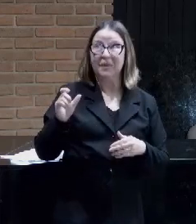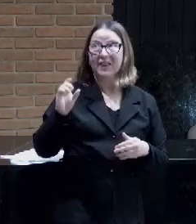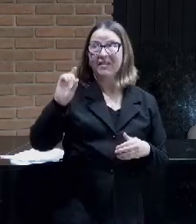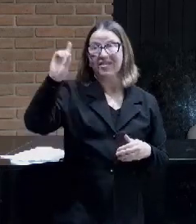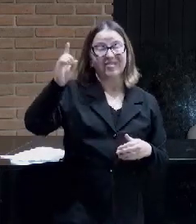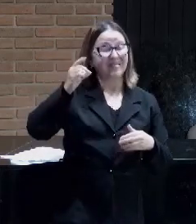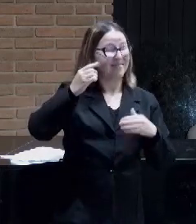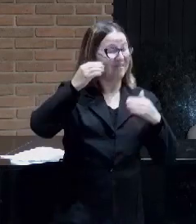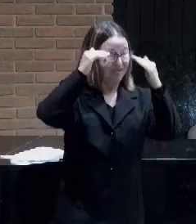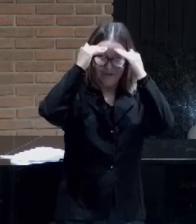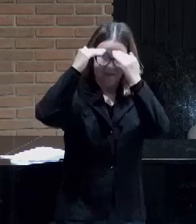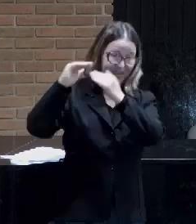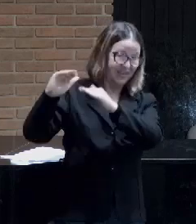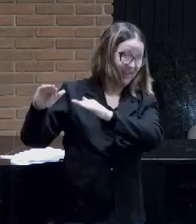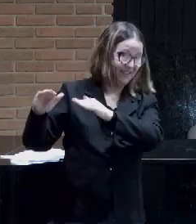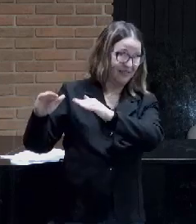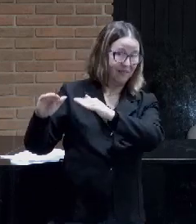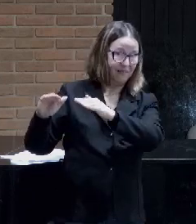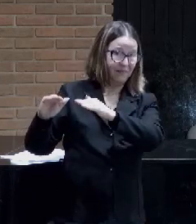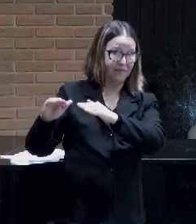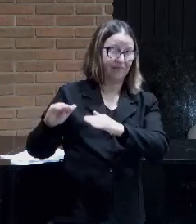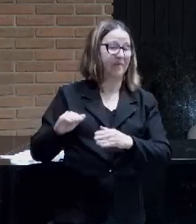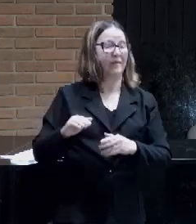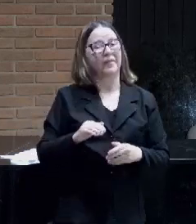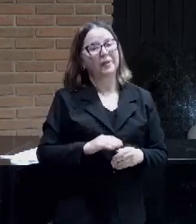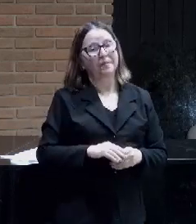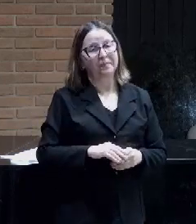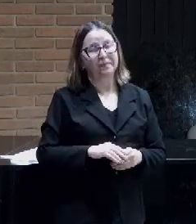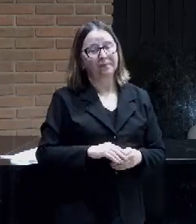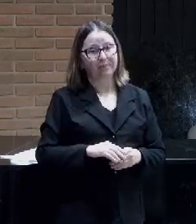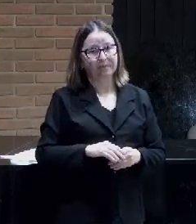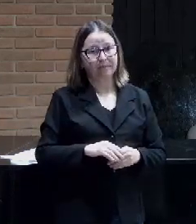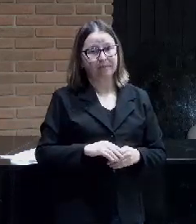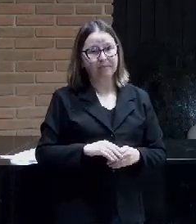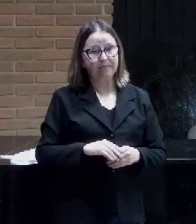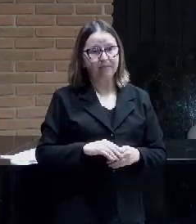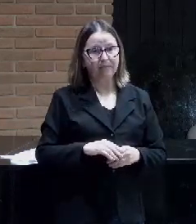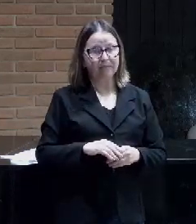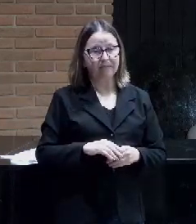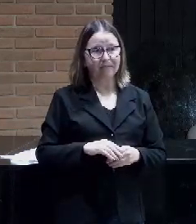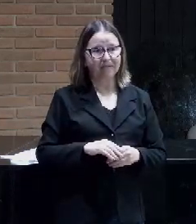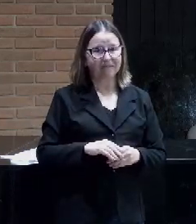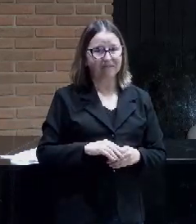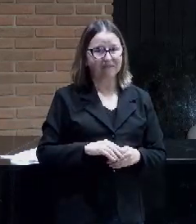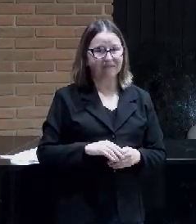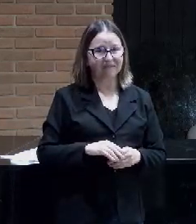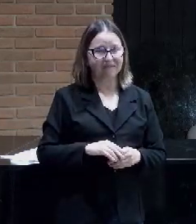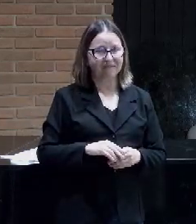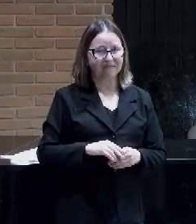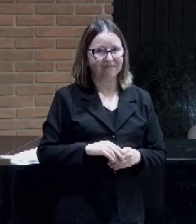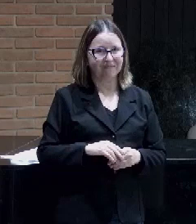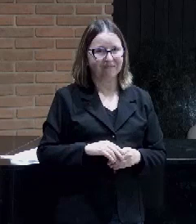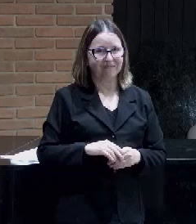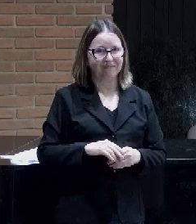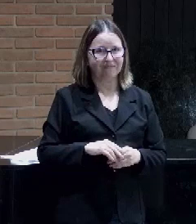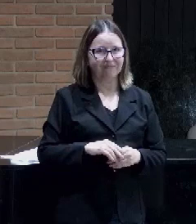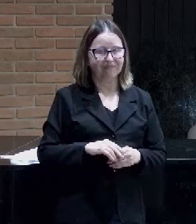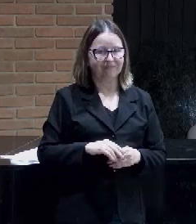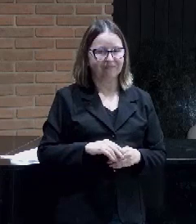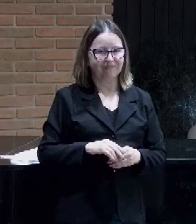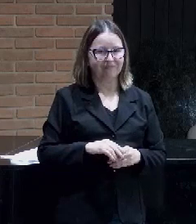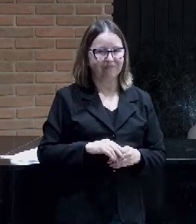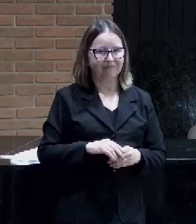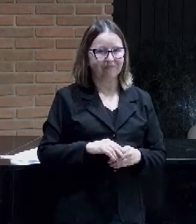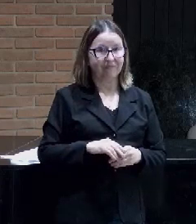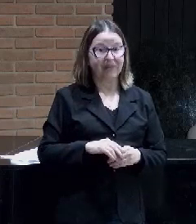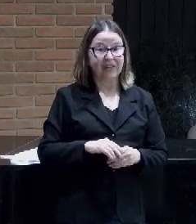gente prefere seguir o mundo do que seguir a Deus, igual Jonas fez. Aí os marinheiros decidem lançar sortes para